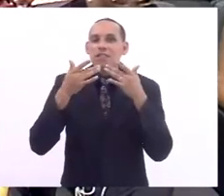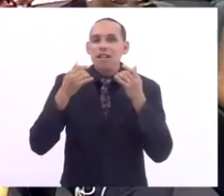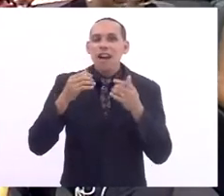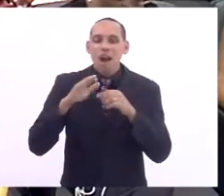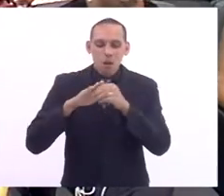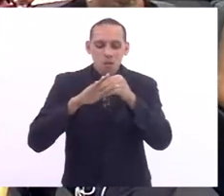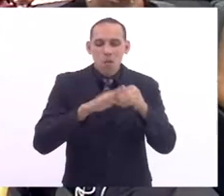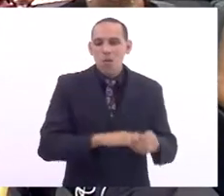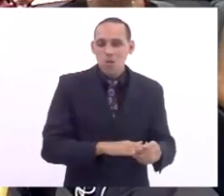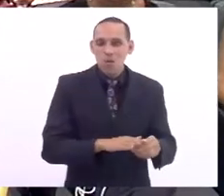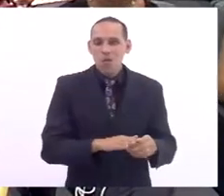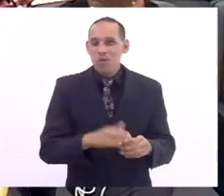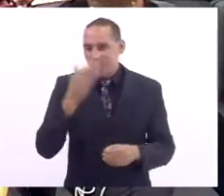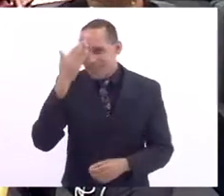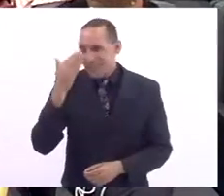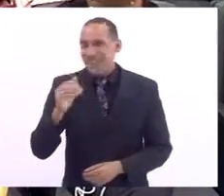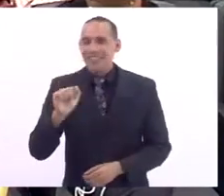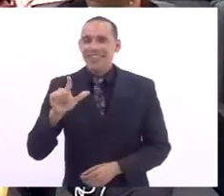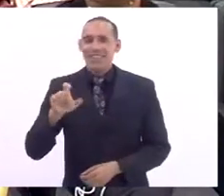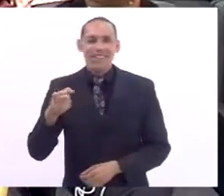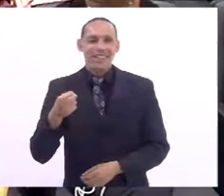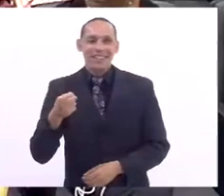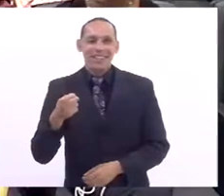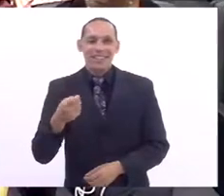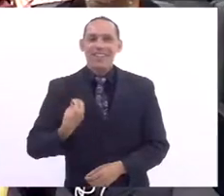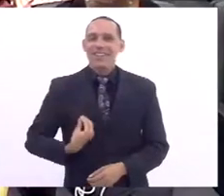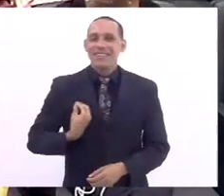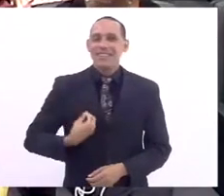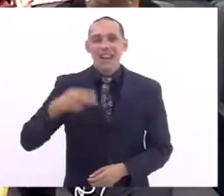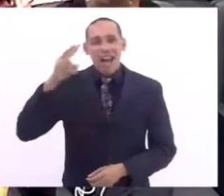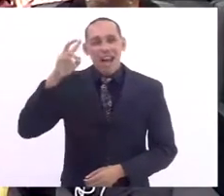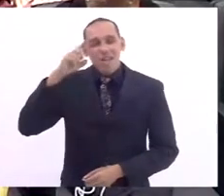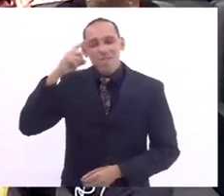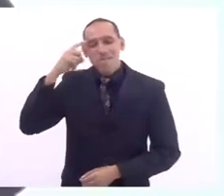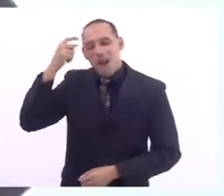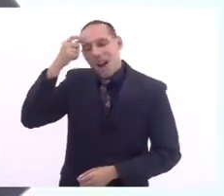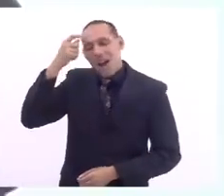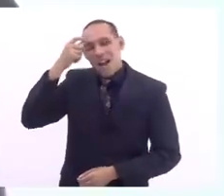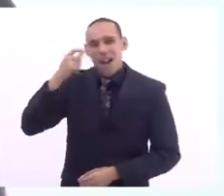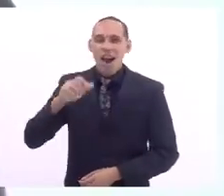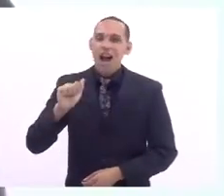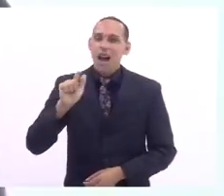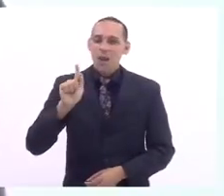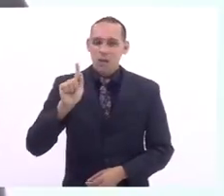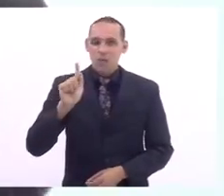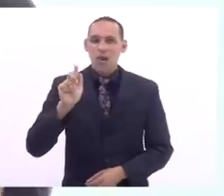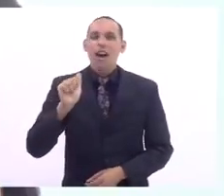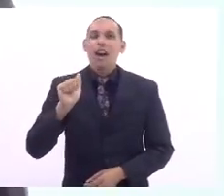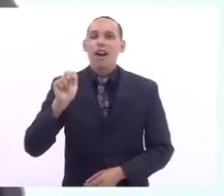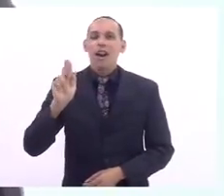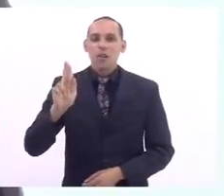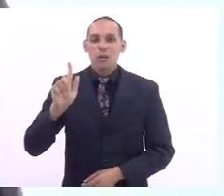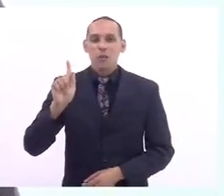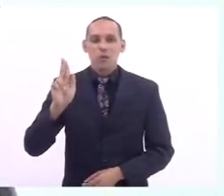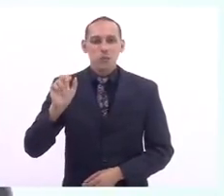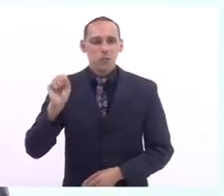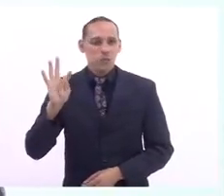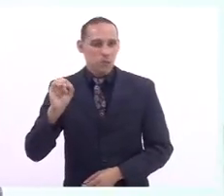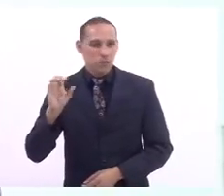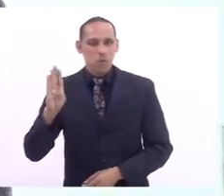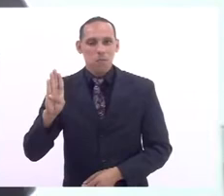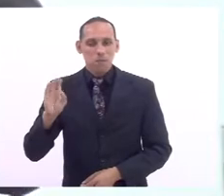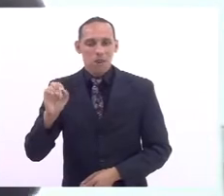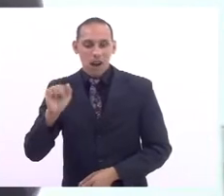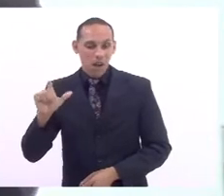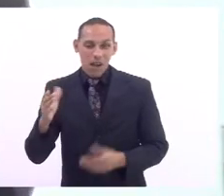Cadê o Alex Obrigado viva a memória de Augusto Boal Sempre Viva entre nós bom tem a palavra agora